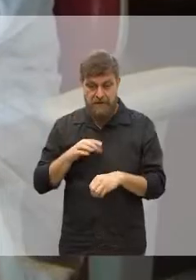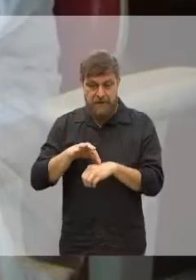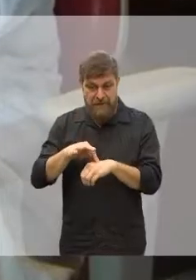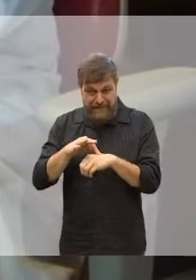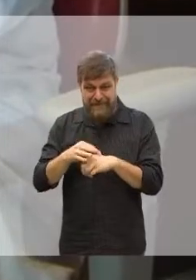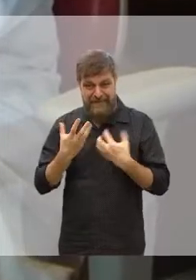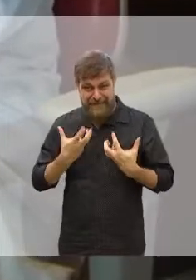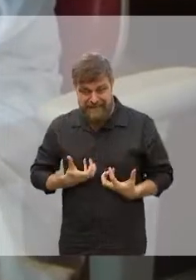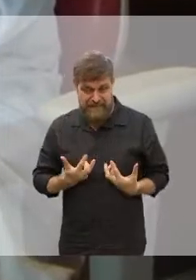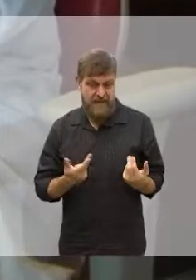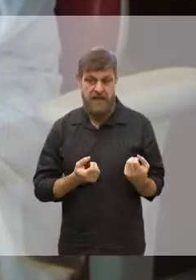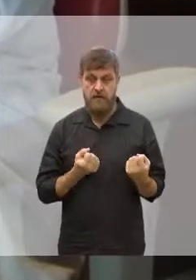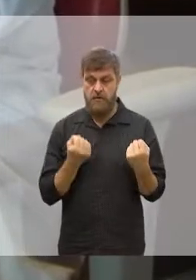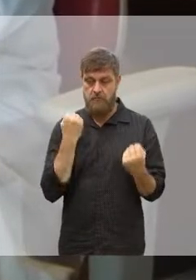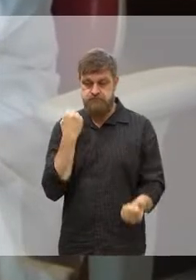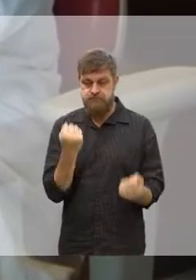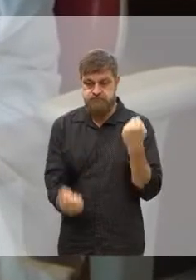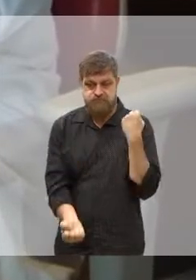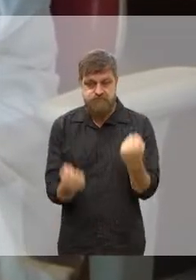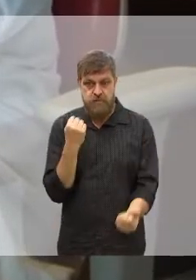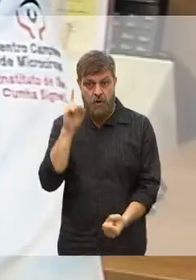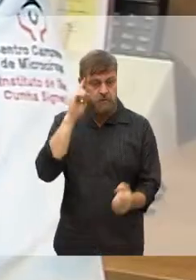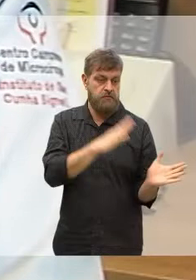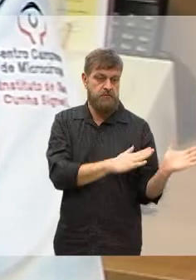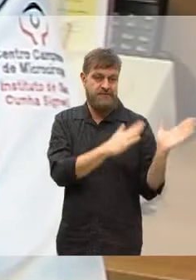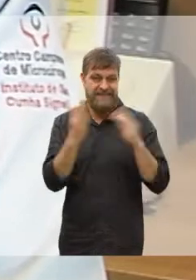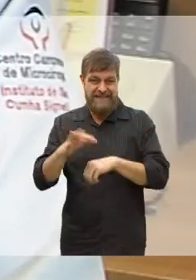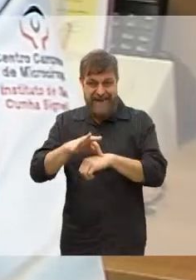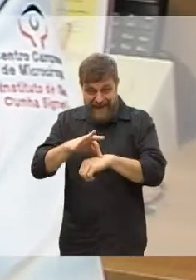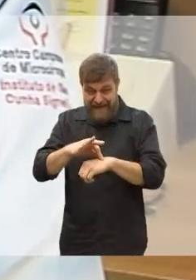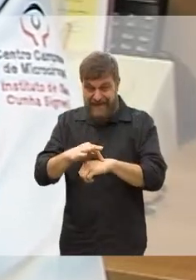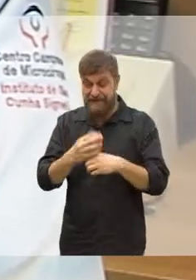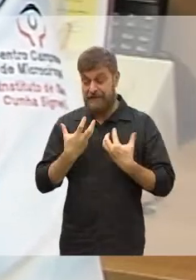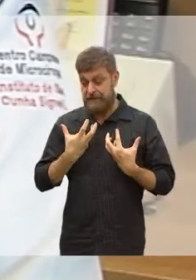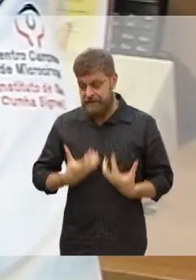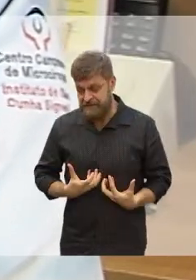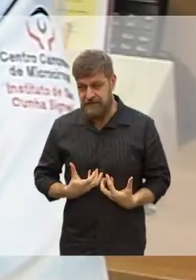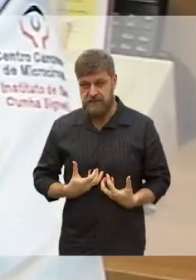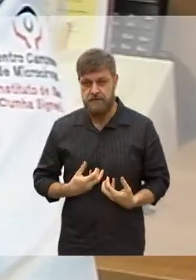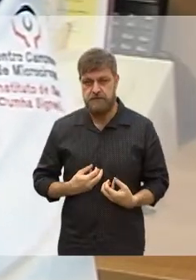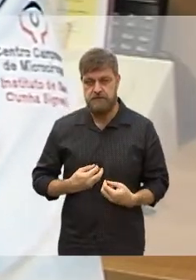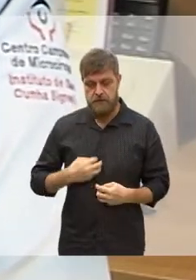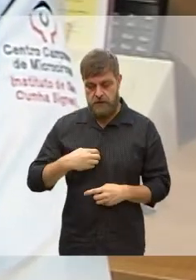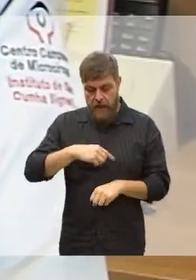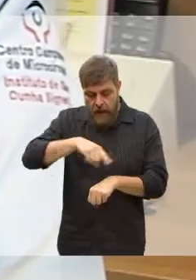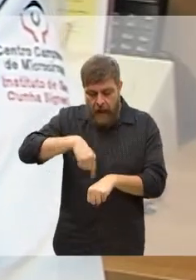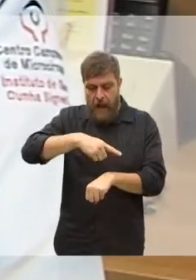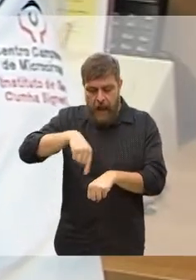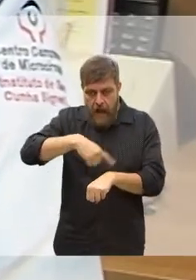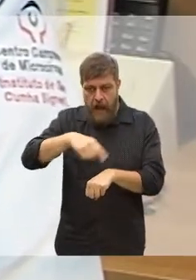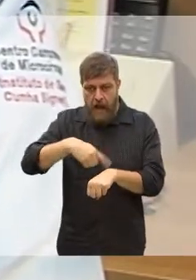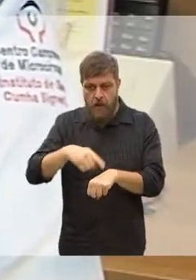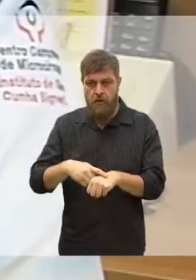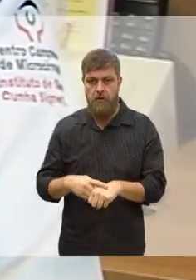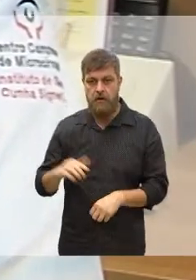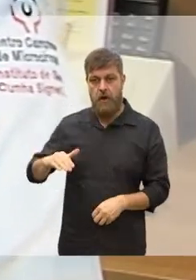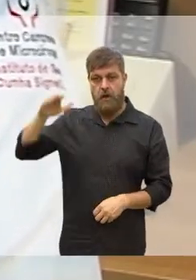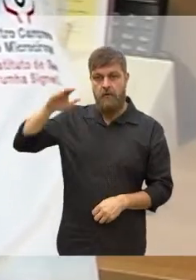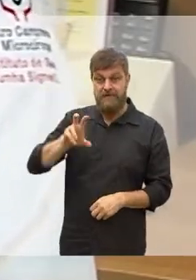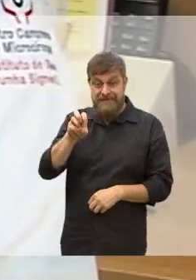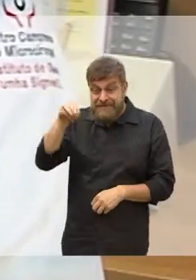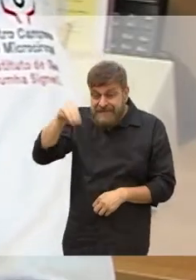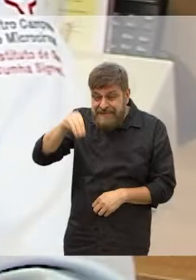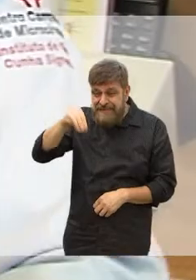inteiro, mesmo que carregasse um pezinho de 1 quilo. Então, o que precisa? Cada hora, o adulto, ele deve interromper 5 minutos,